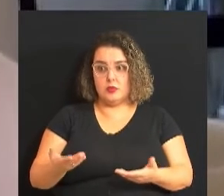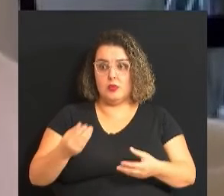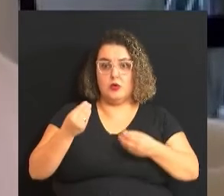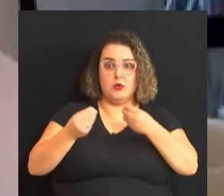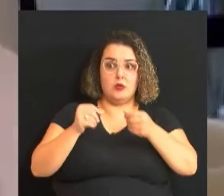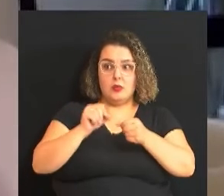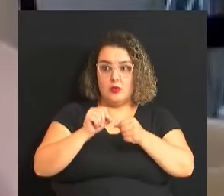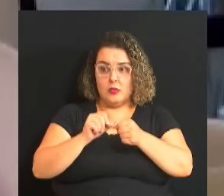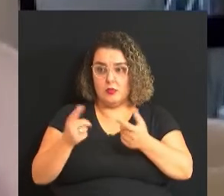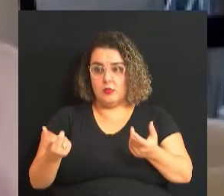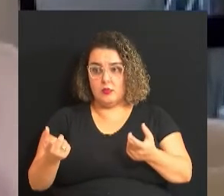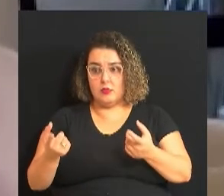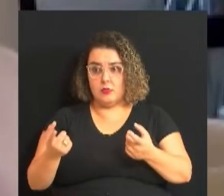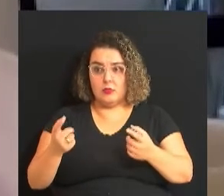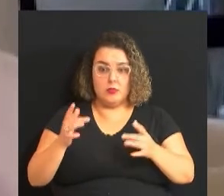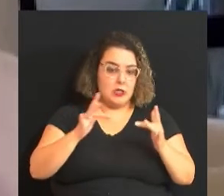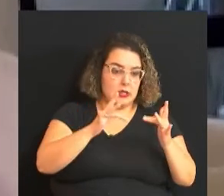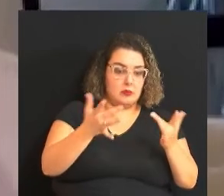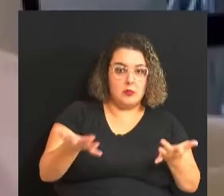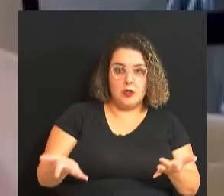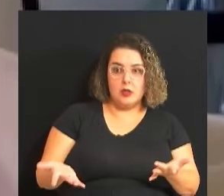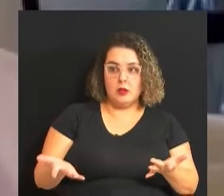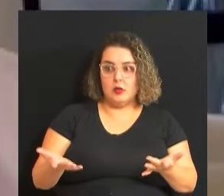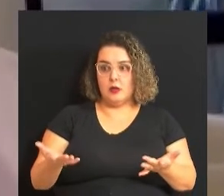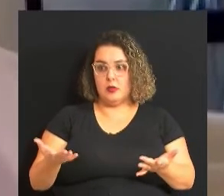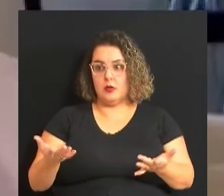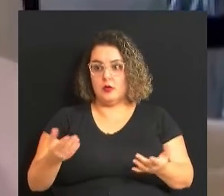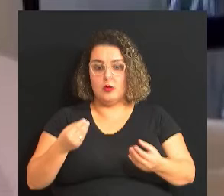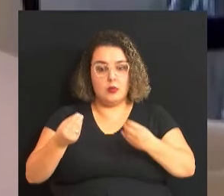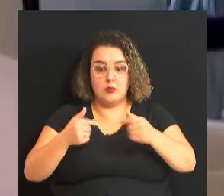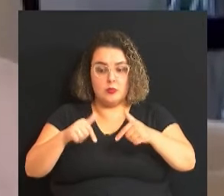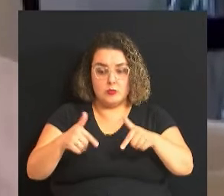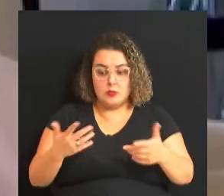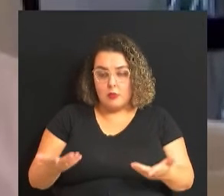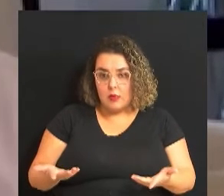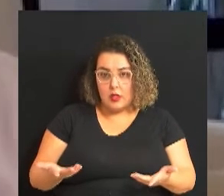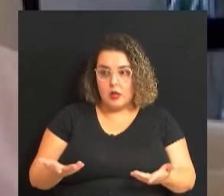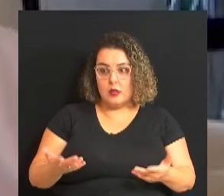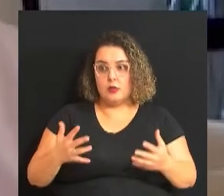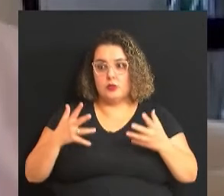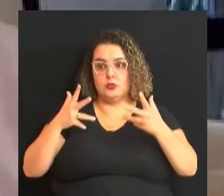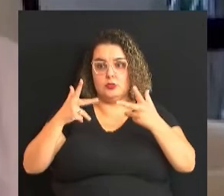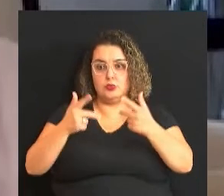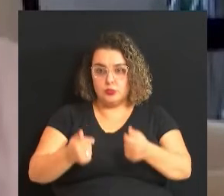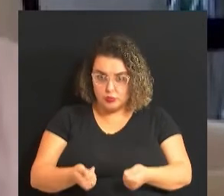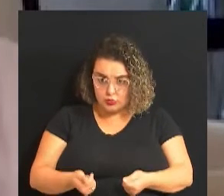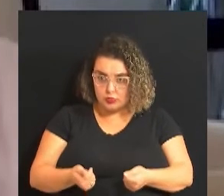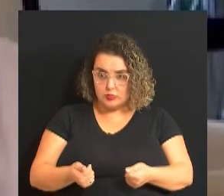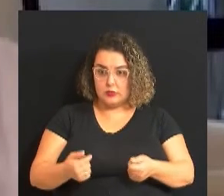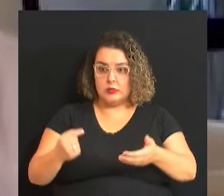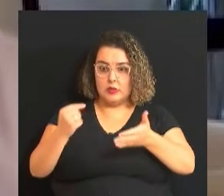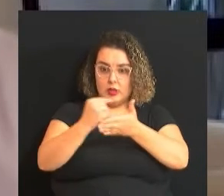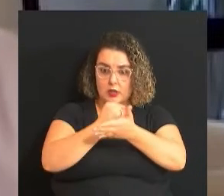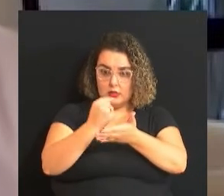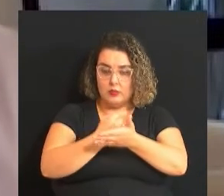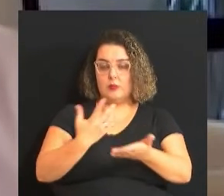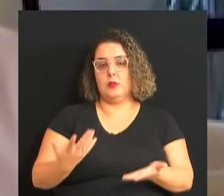para namorar? Como é que eu vou fazer no trabalho? Então, todas essas perguntas vêm à